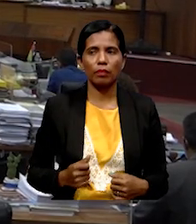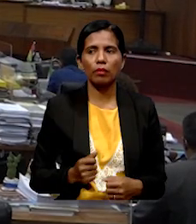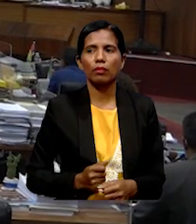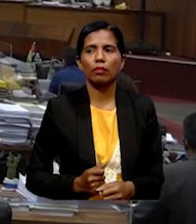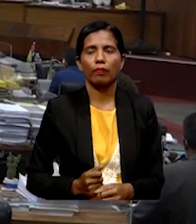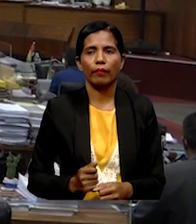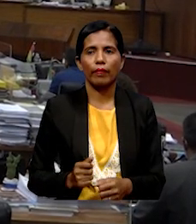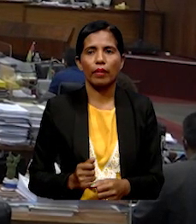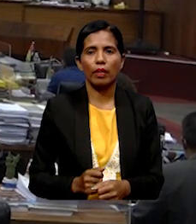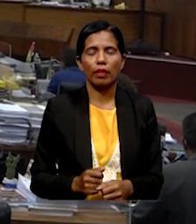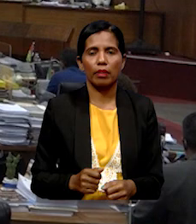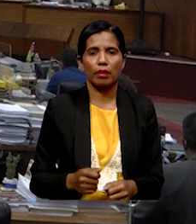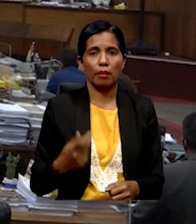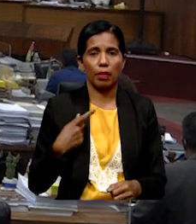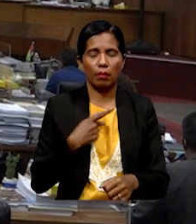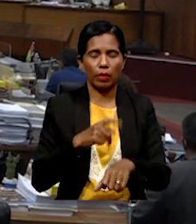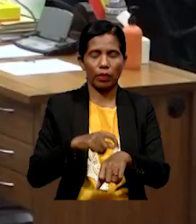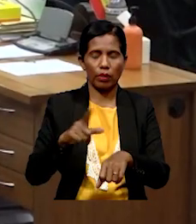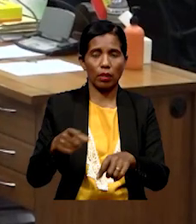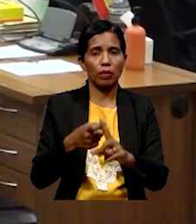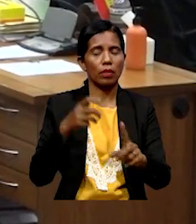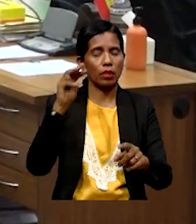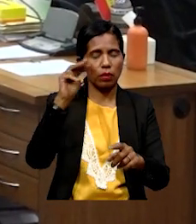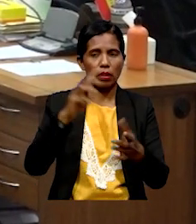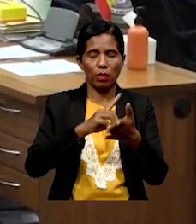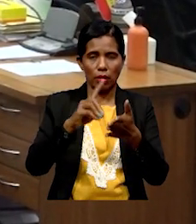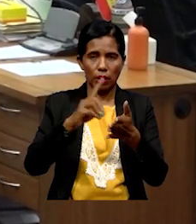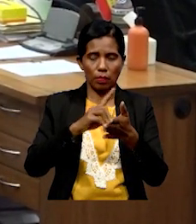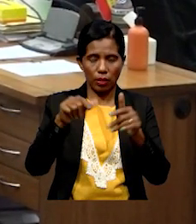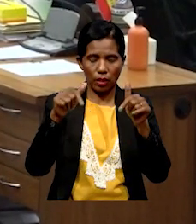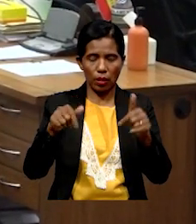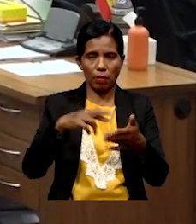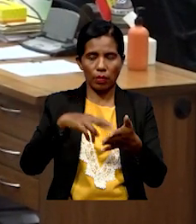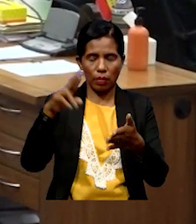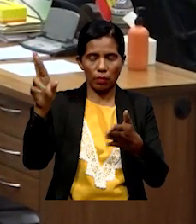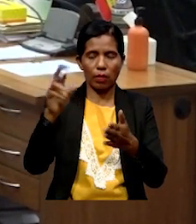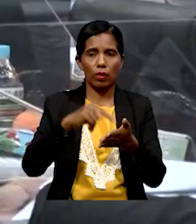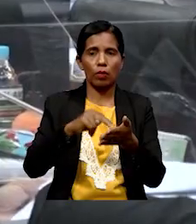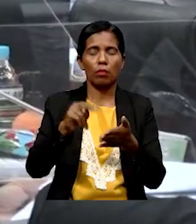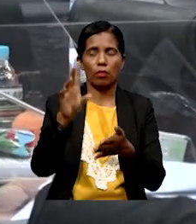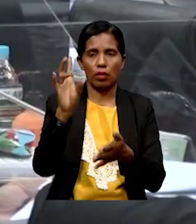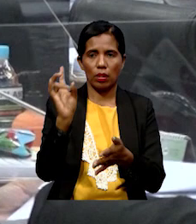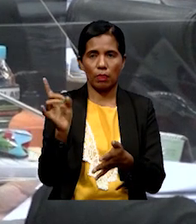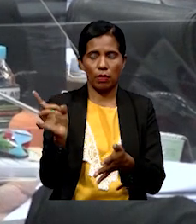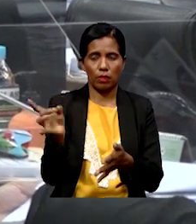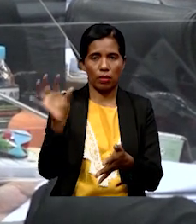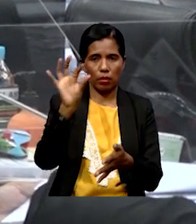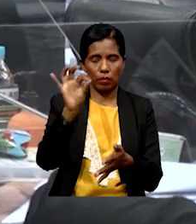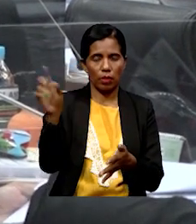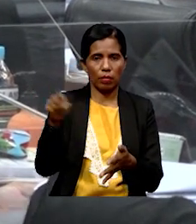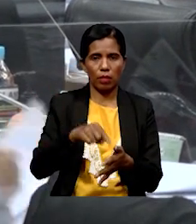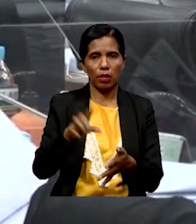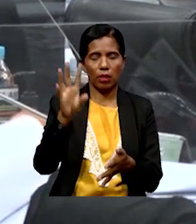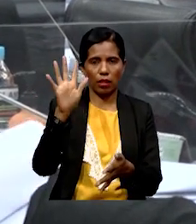Parlamento Nacional de Rússia Plenária, segunda semana, né, aprova a resolução parlamentar número Walunulu Recensia, barra quinta,